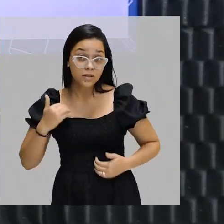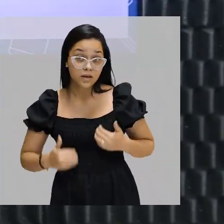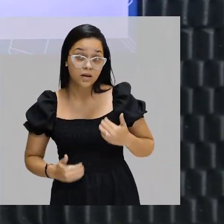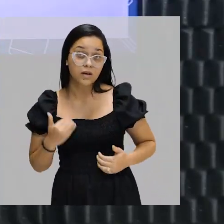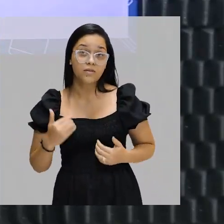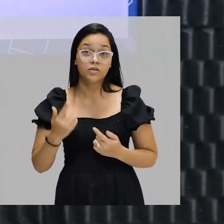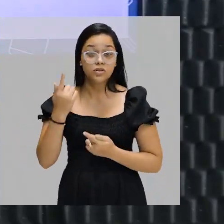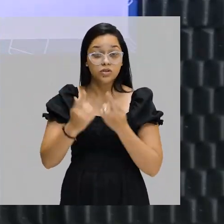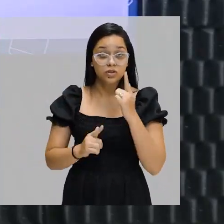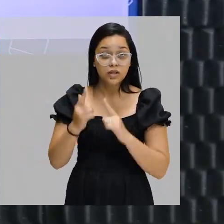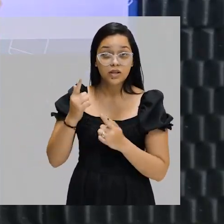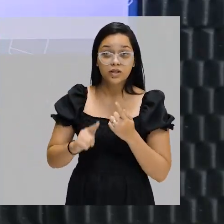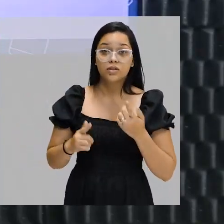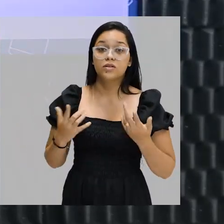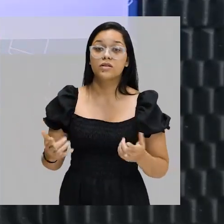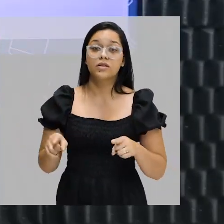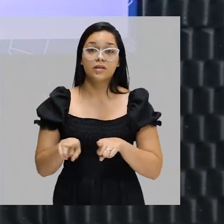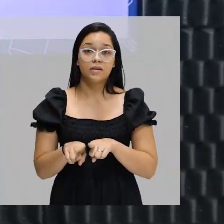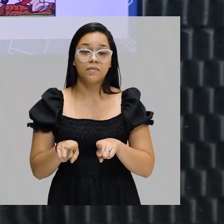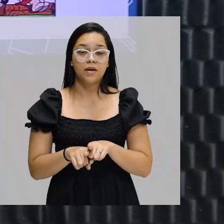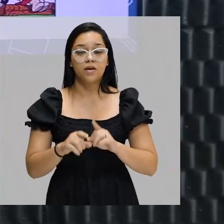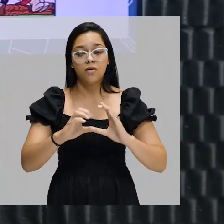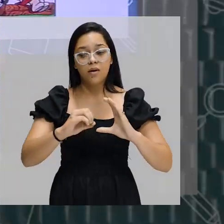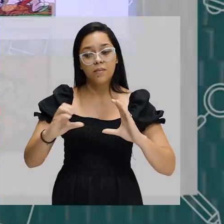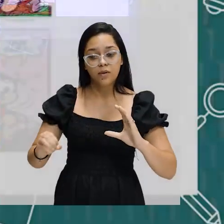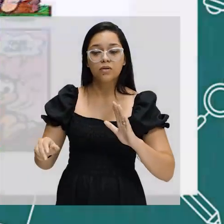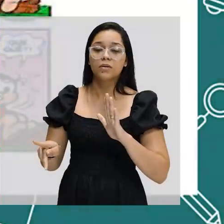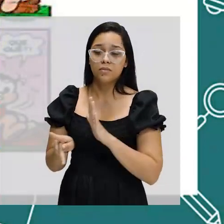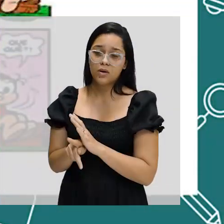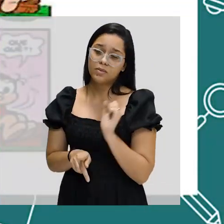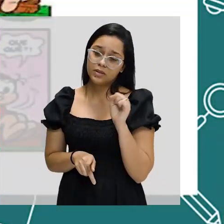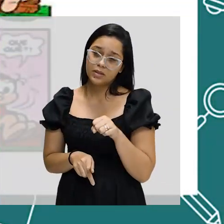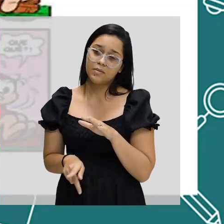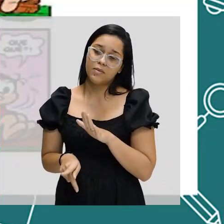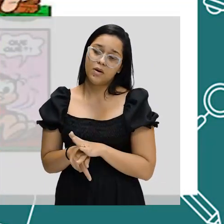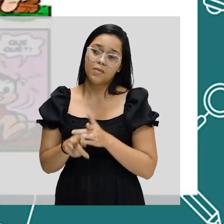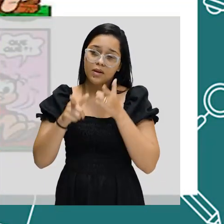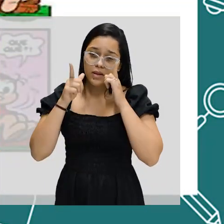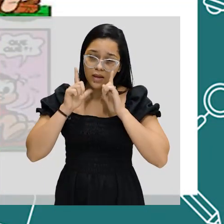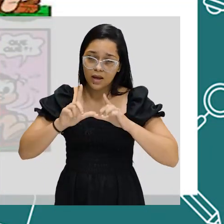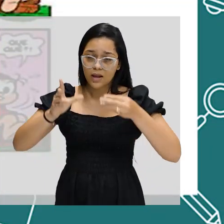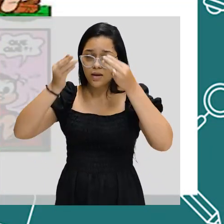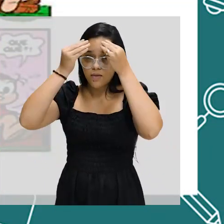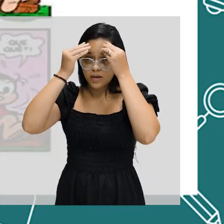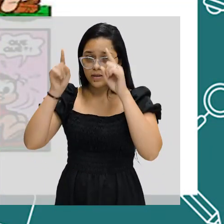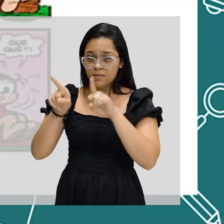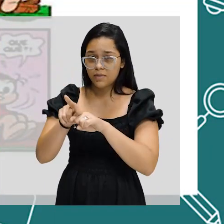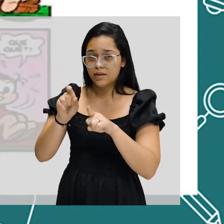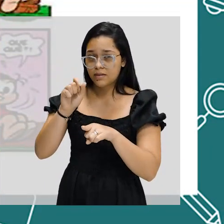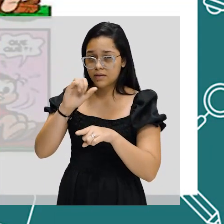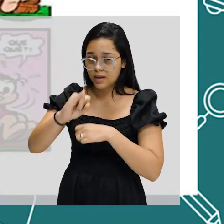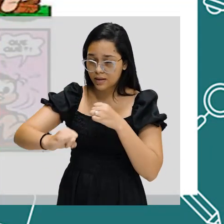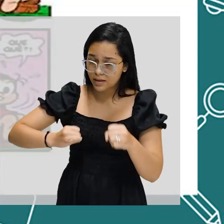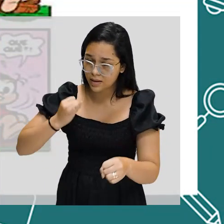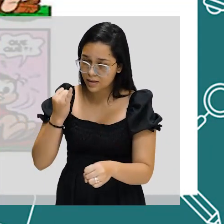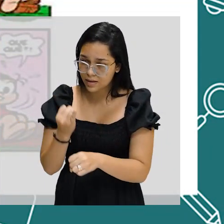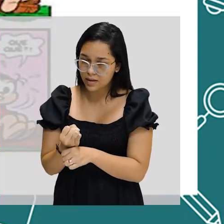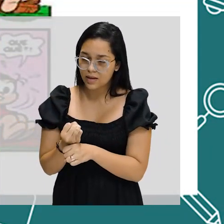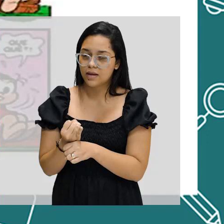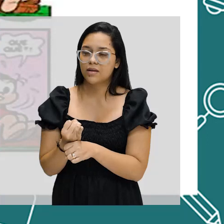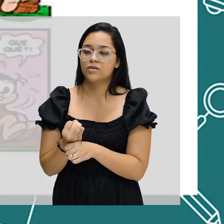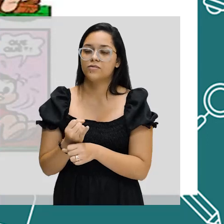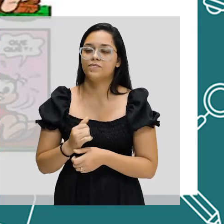linguagem dos gestos enfim e o Emoji entra nessa questão aqui da linguagem da internet né da linguagem